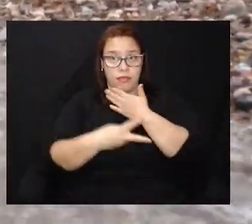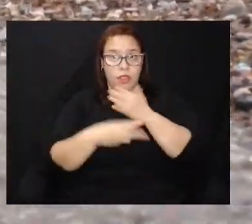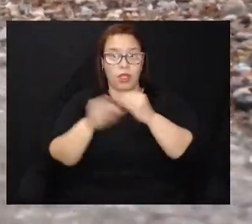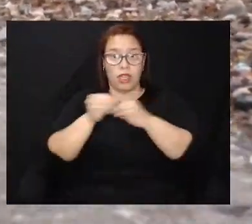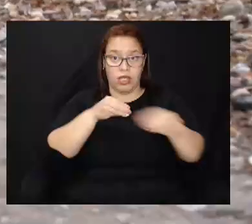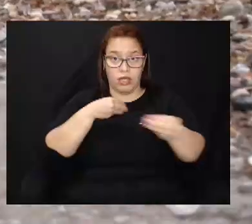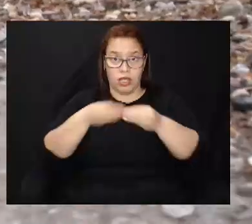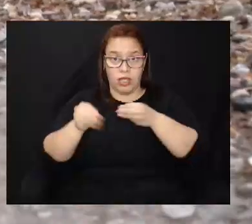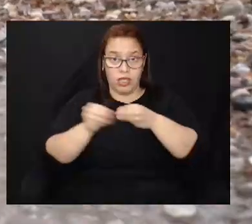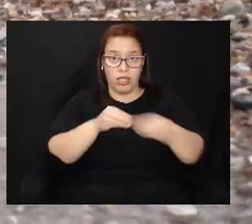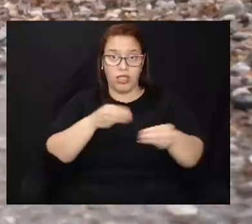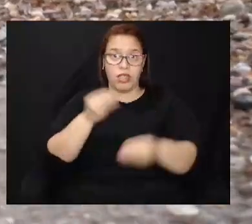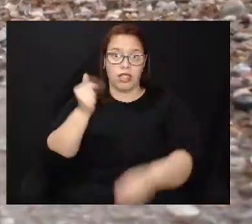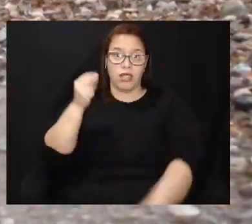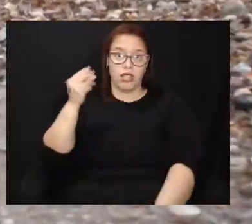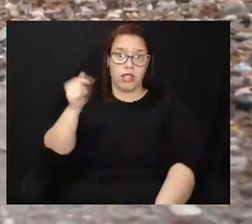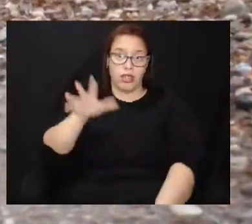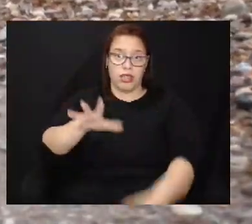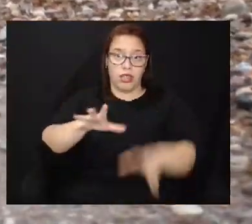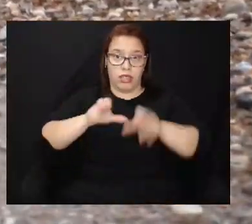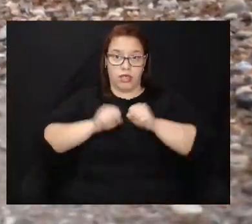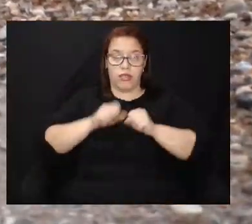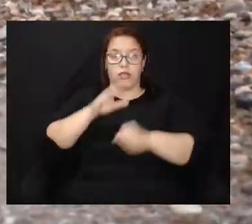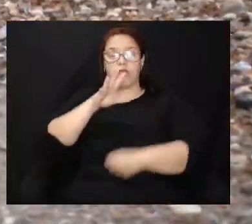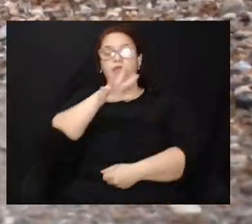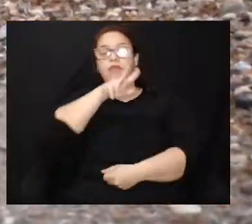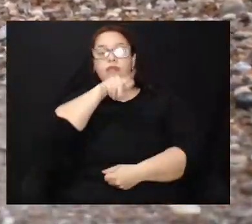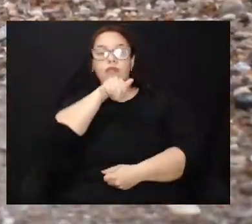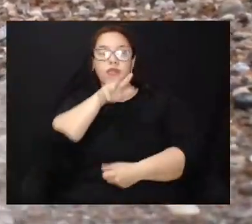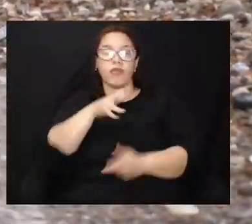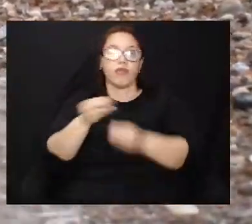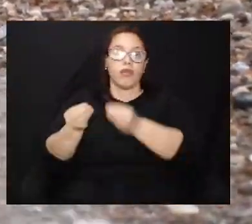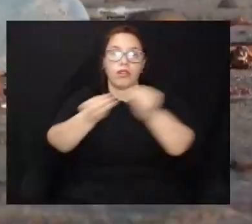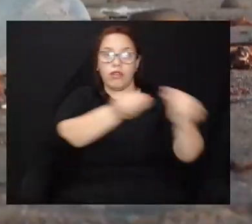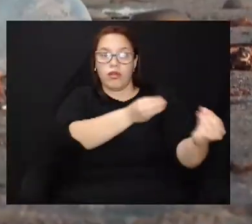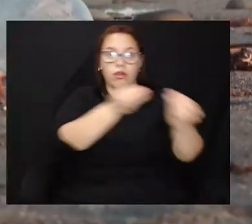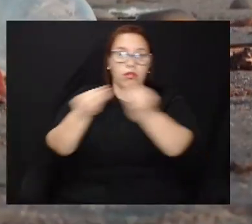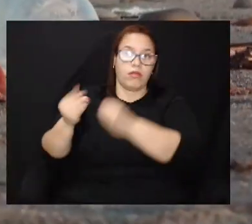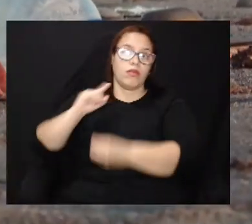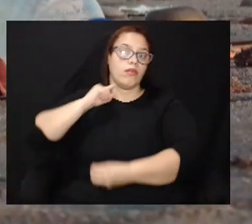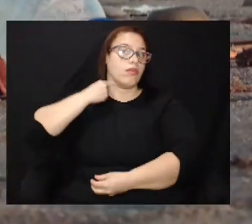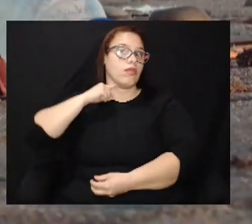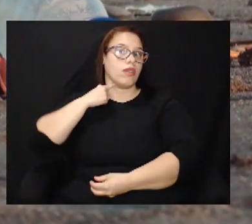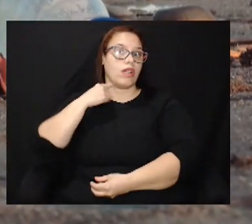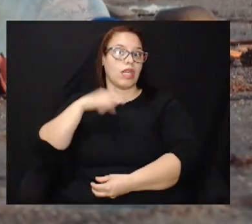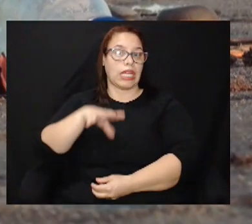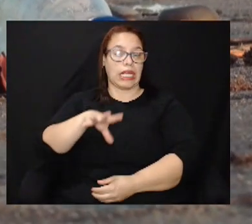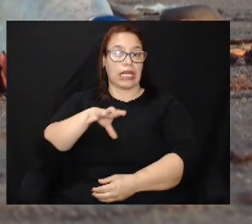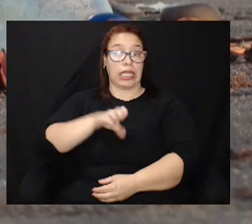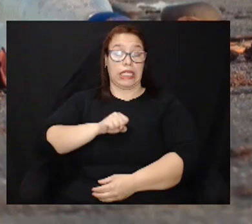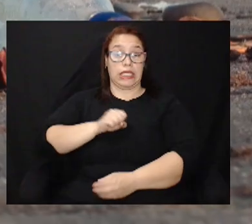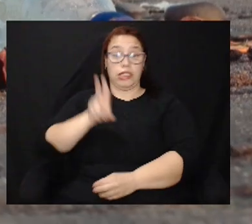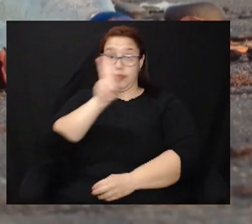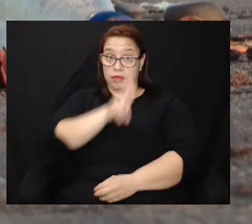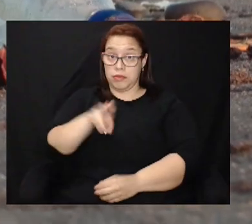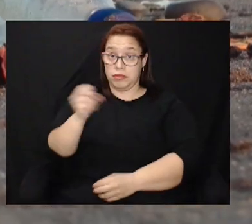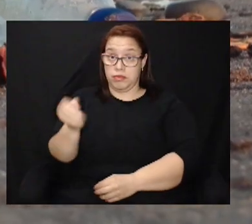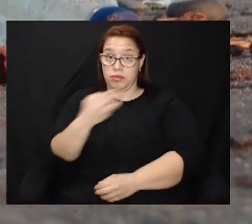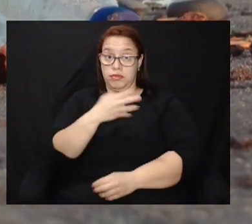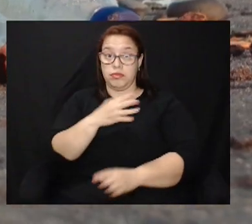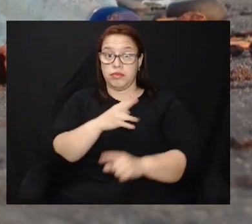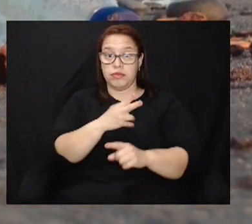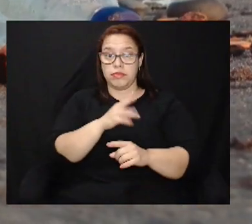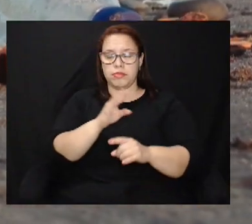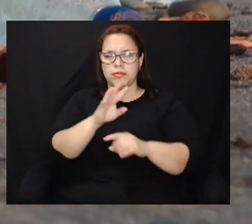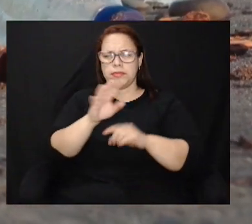a ingestão por animais até o transporte de poluentes tóxicos. Usando novas ferramentas computacionais,